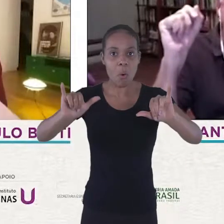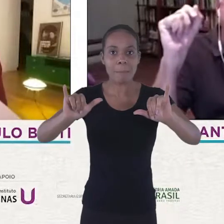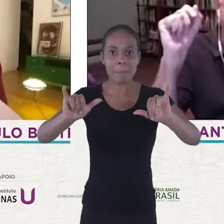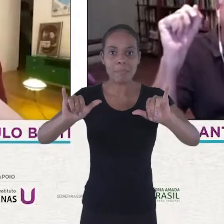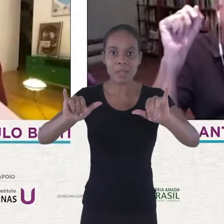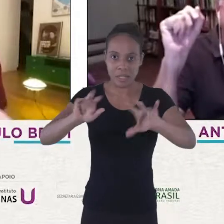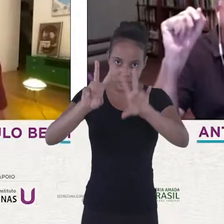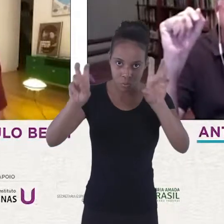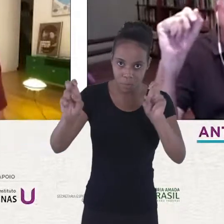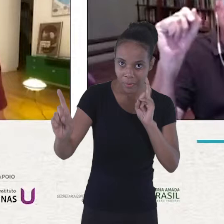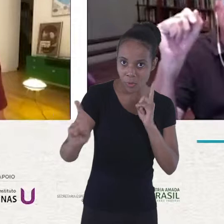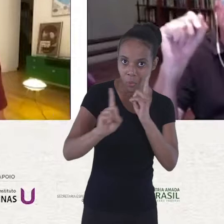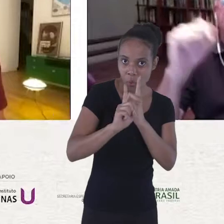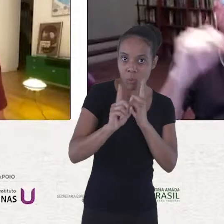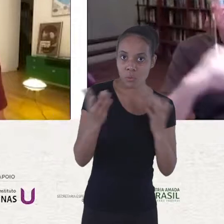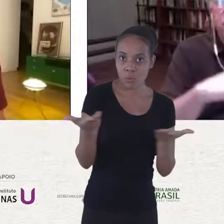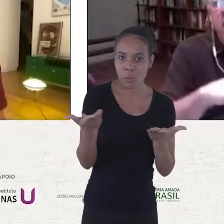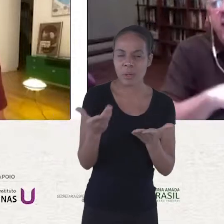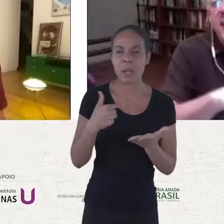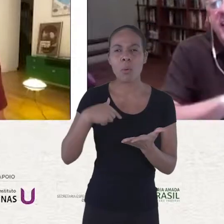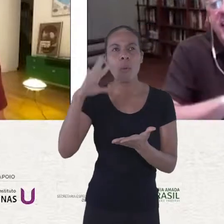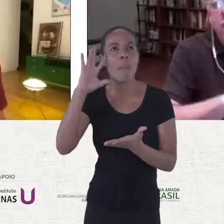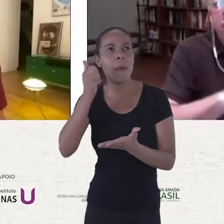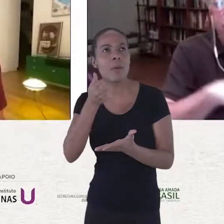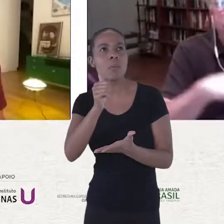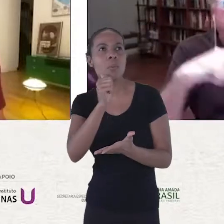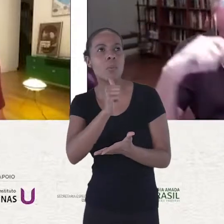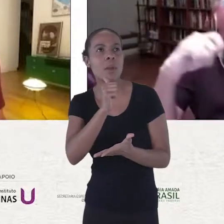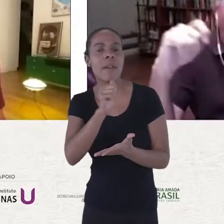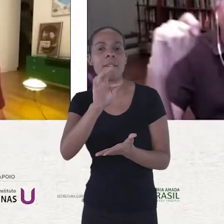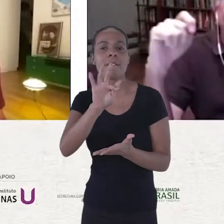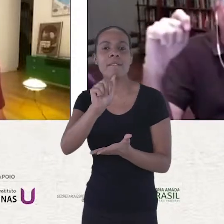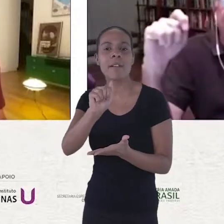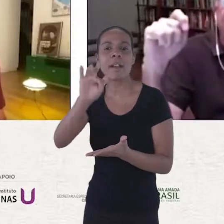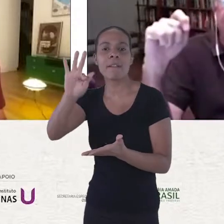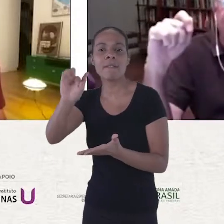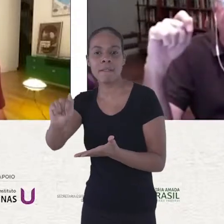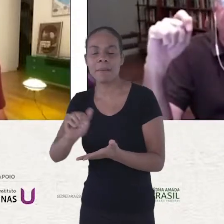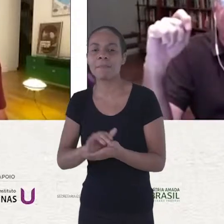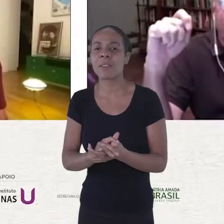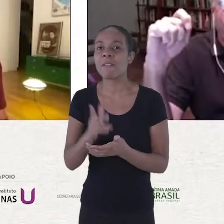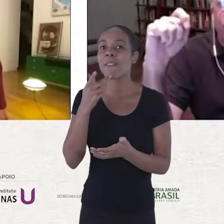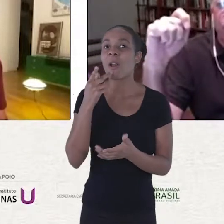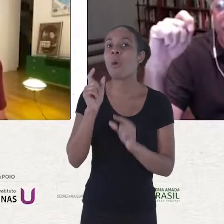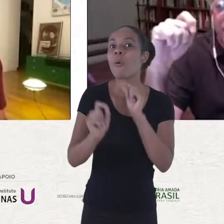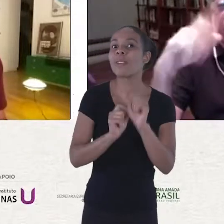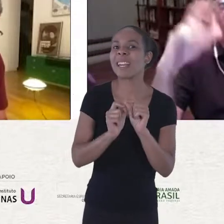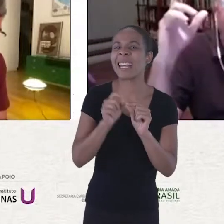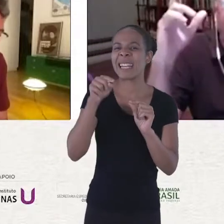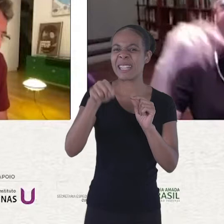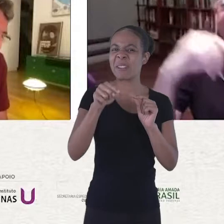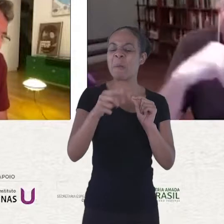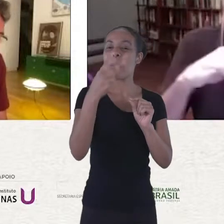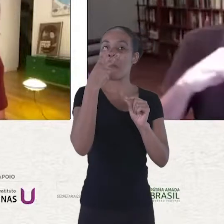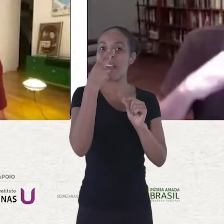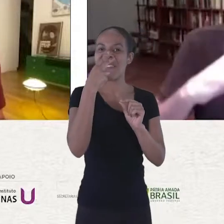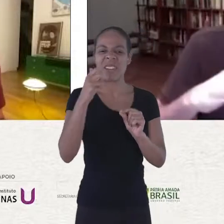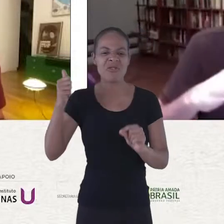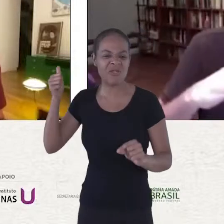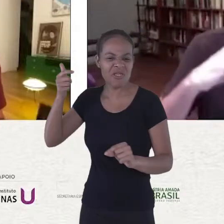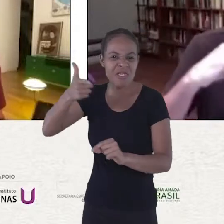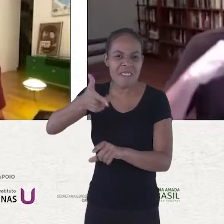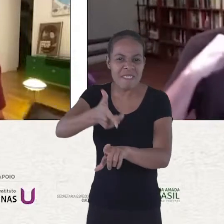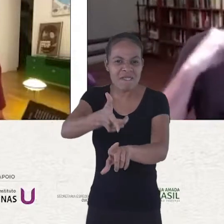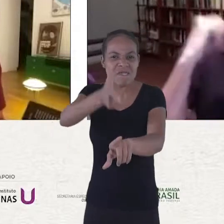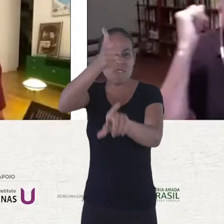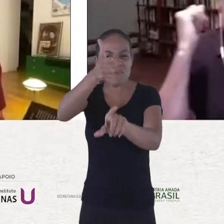Fafá de Belém, disse assim: isso aí vai ser tiro, porrada e canhão, e bomba. Aí